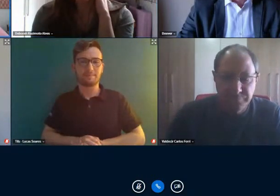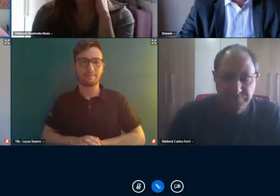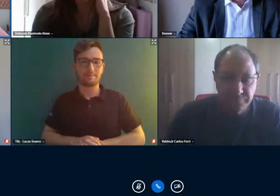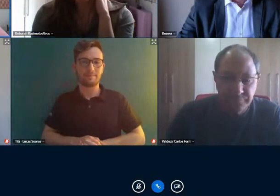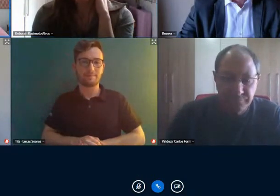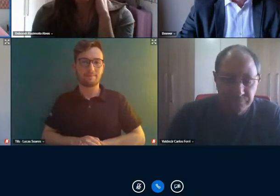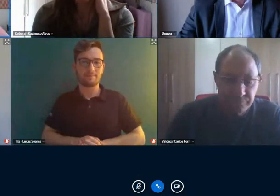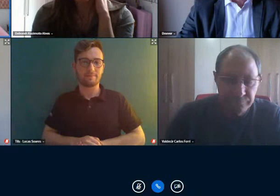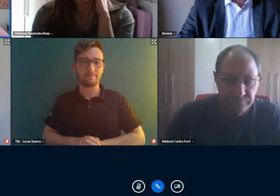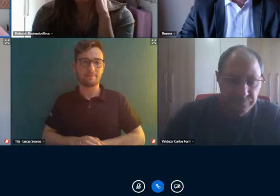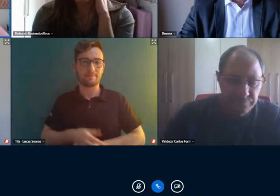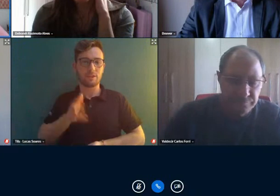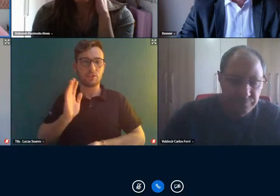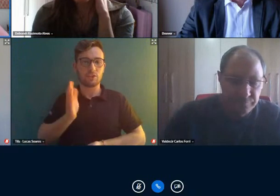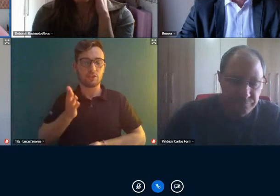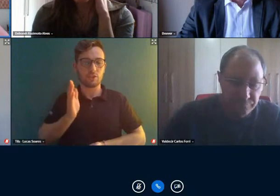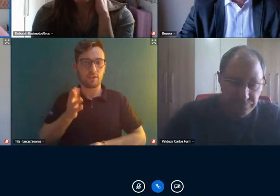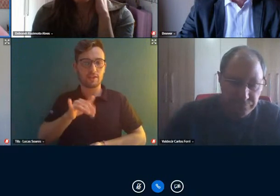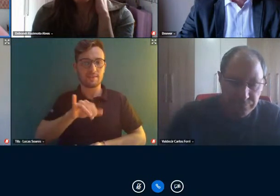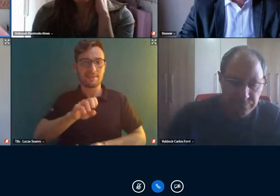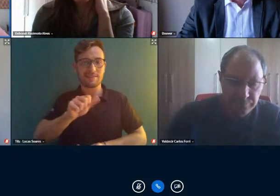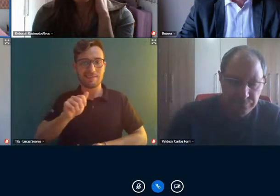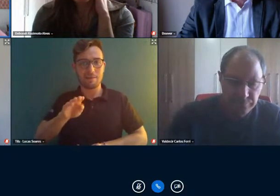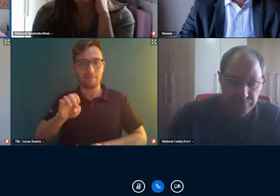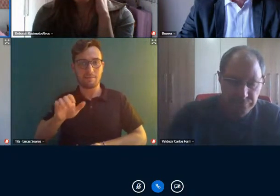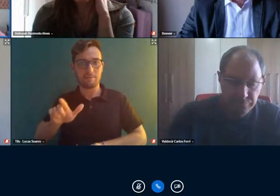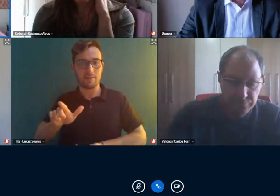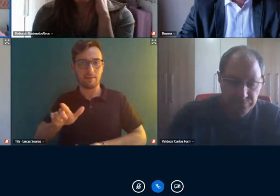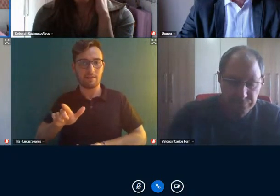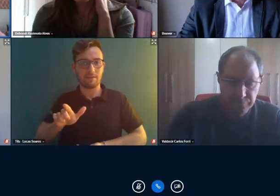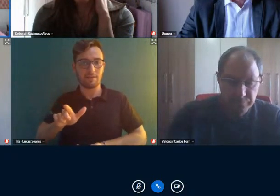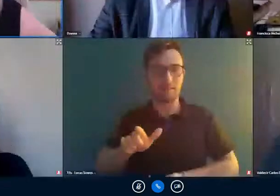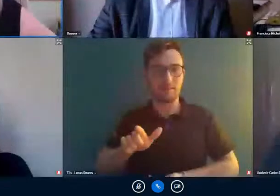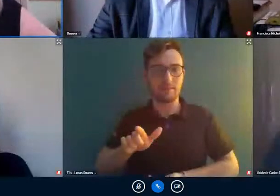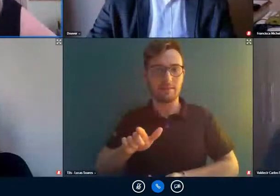Obrigada, Débora. Então, já vamos passar em seguida para Isabel. É Isabel ou Isabela?